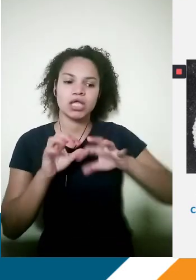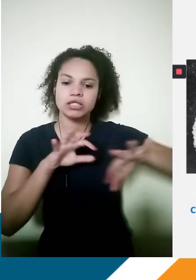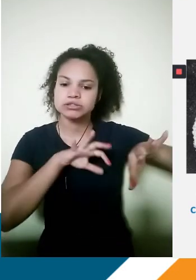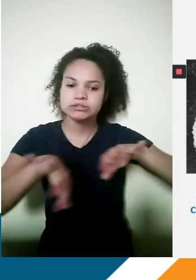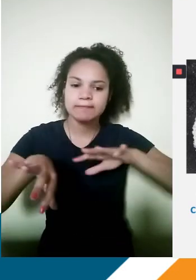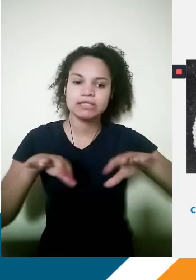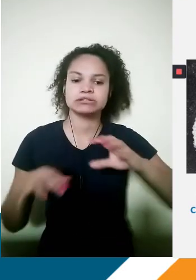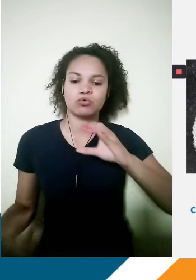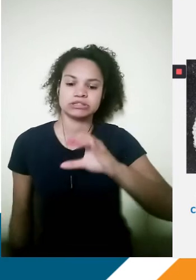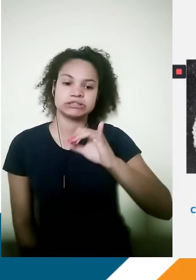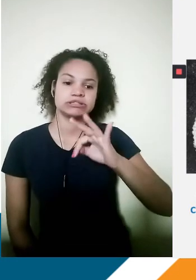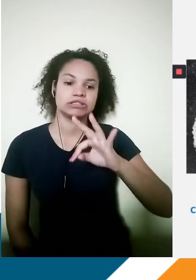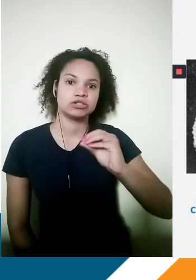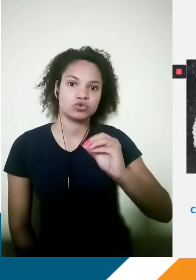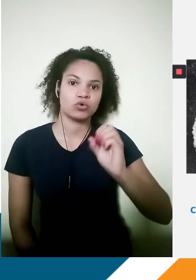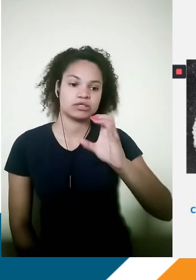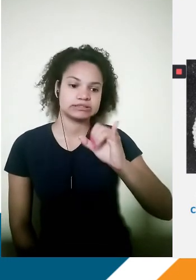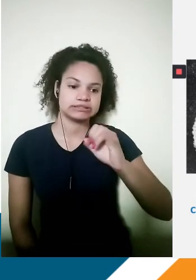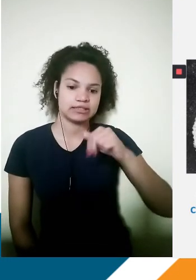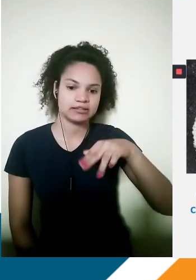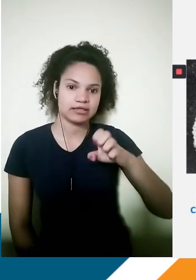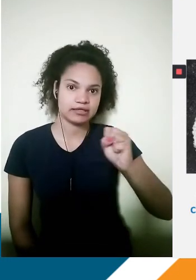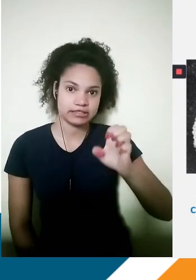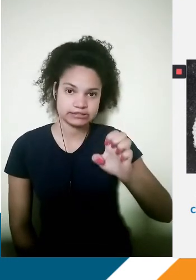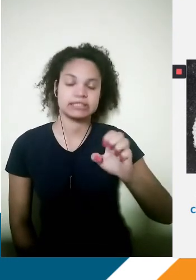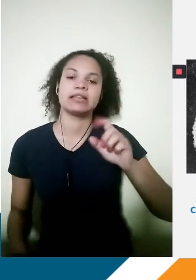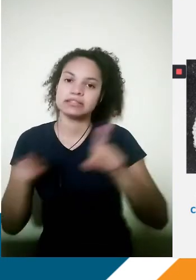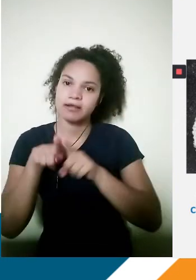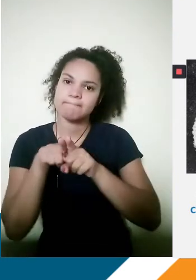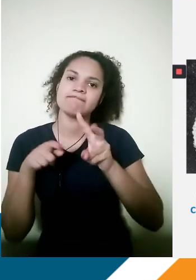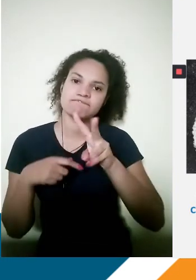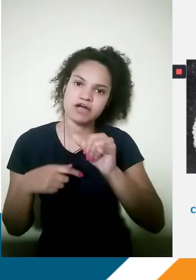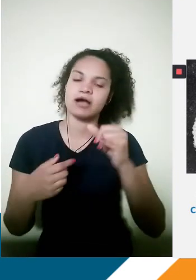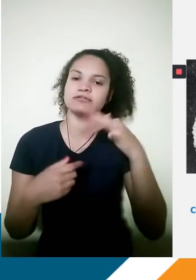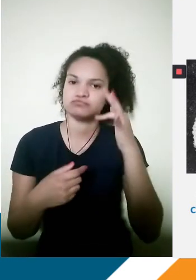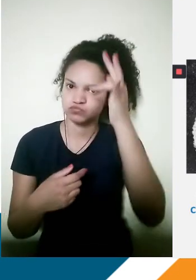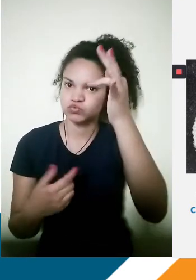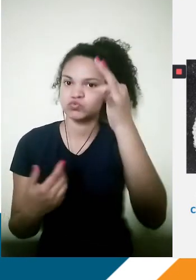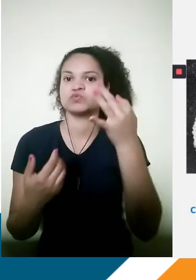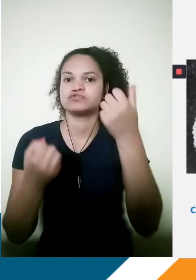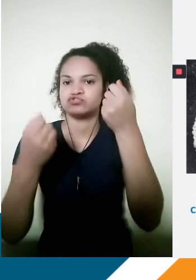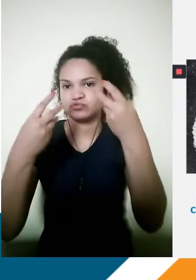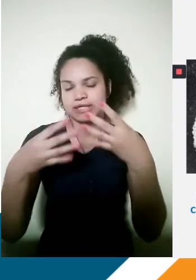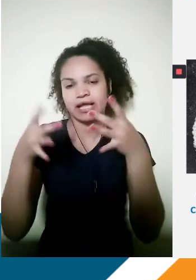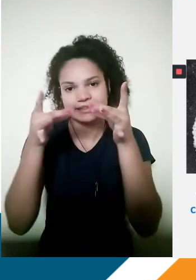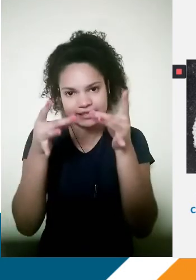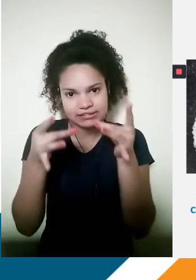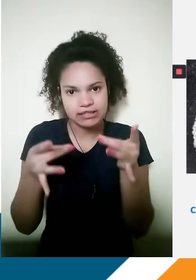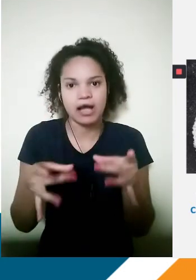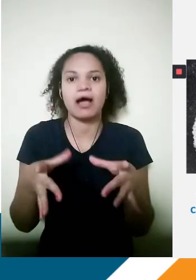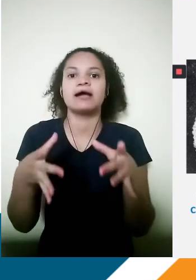citocinese. É o que a gente vai também poder discutir futuramente, discutir com mais